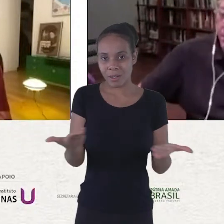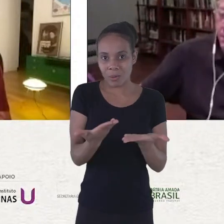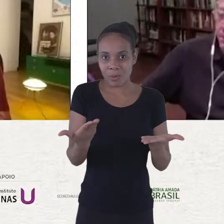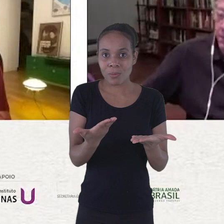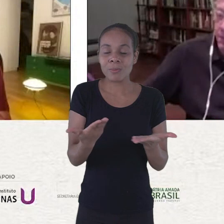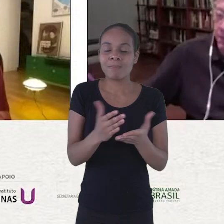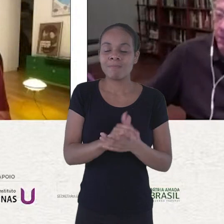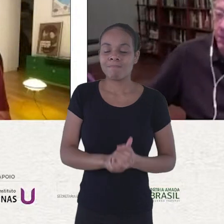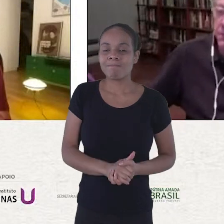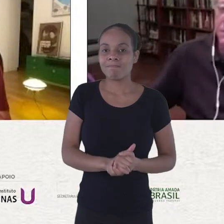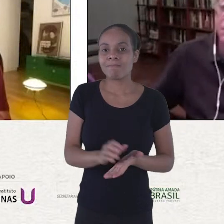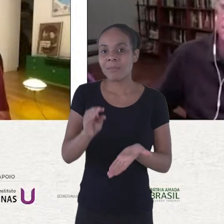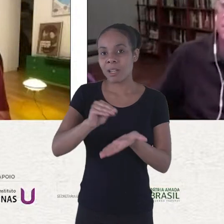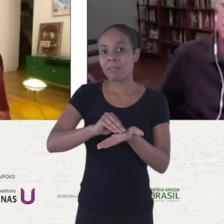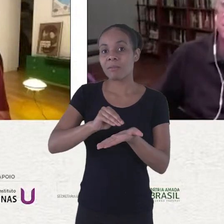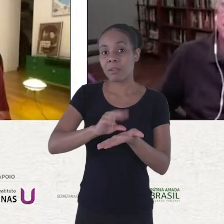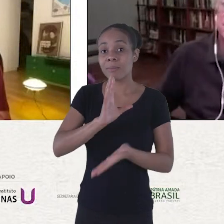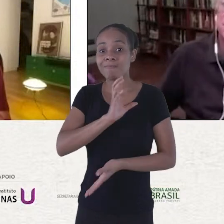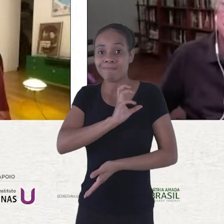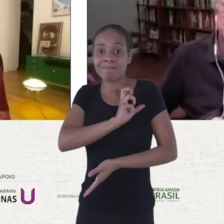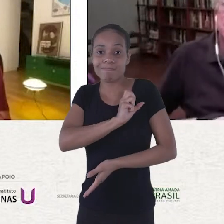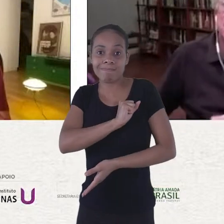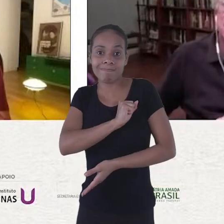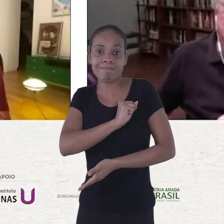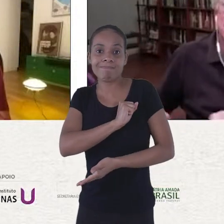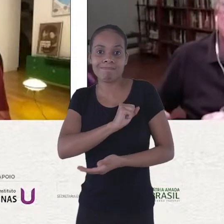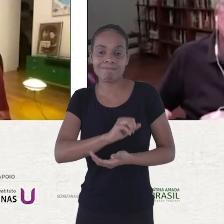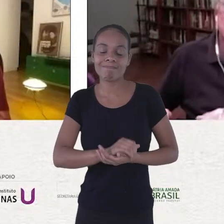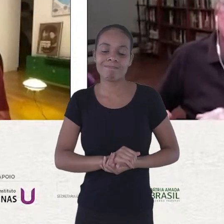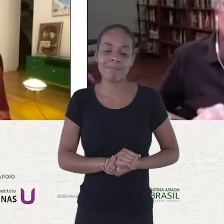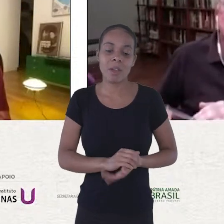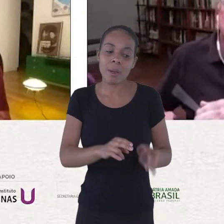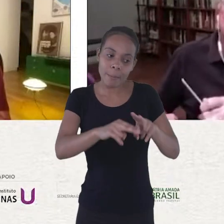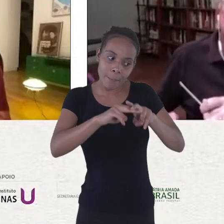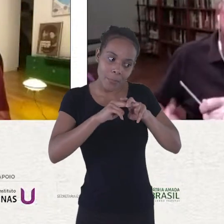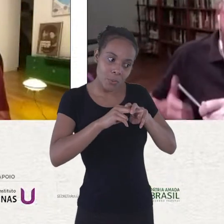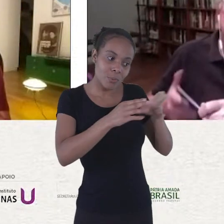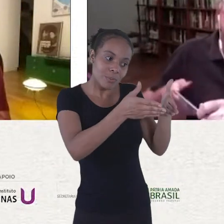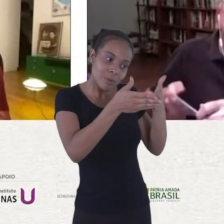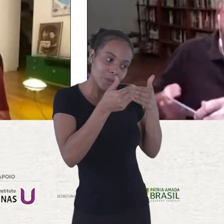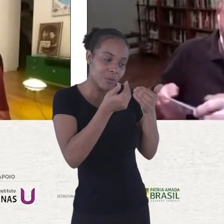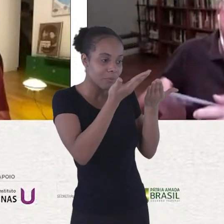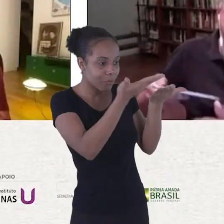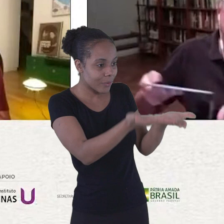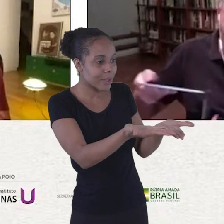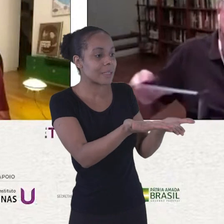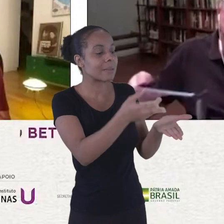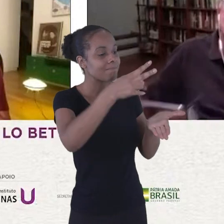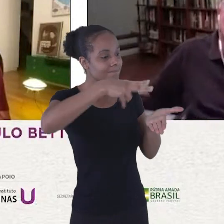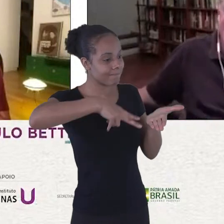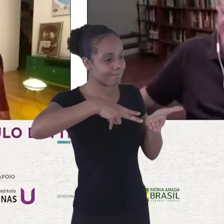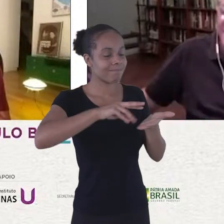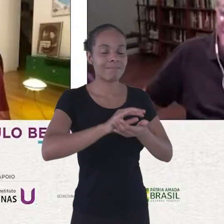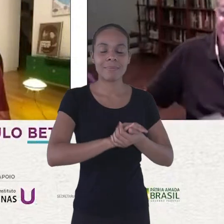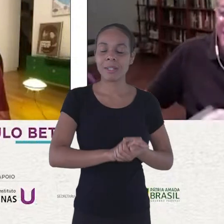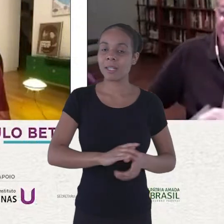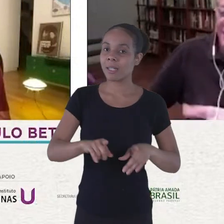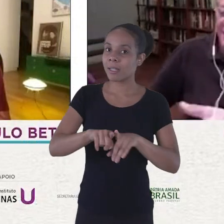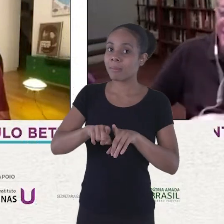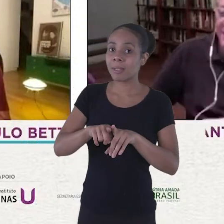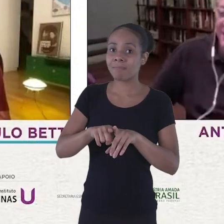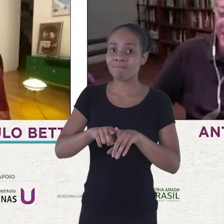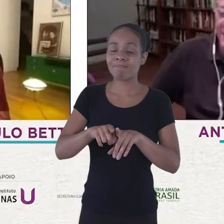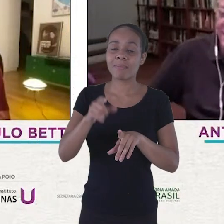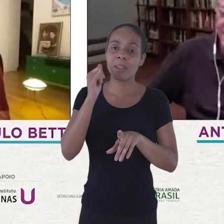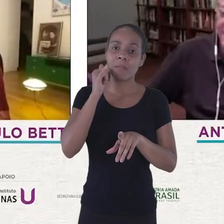de compaixão. Por isso que eu queria pedir para você ler e dizer Obrigado que por essa daqui oportunidade. ficam as minhas